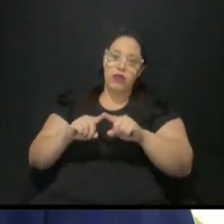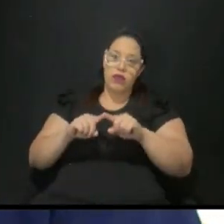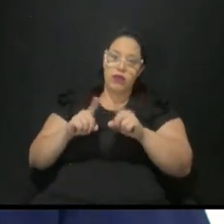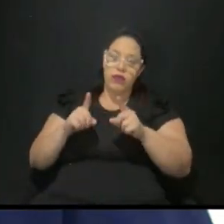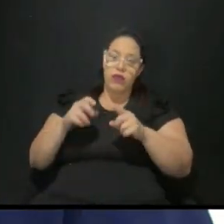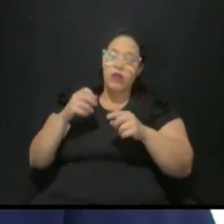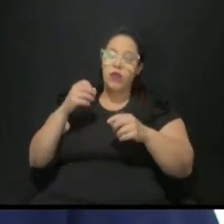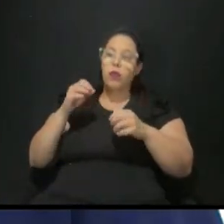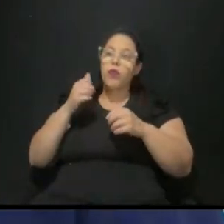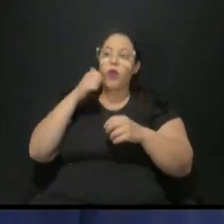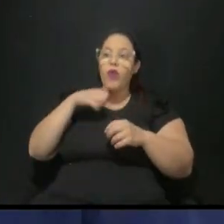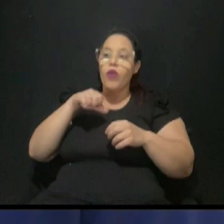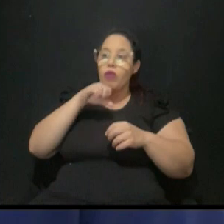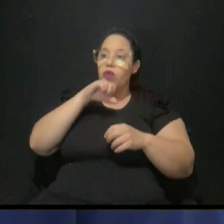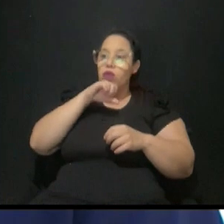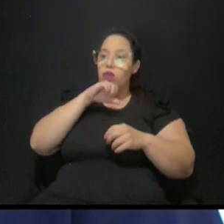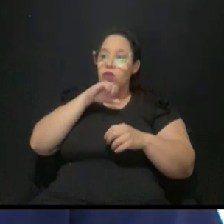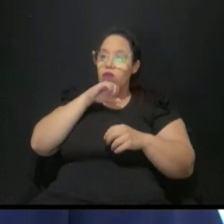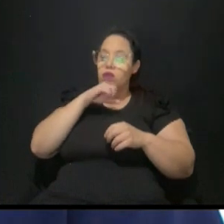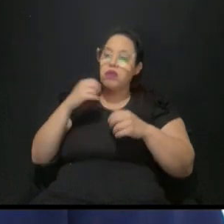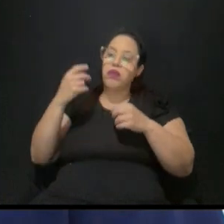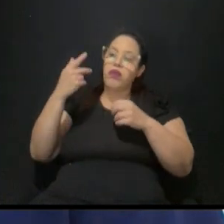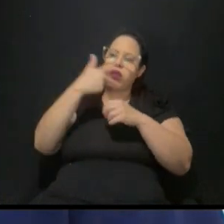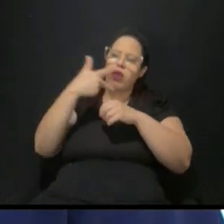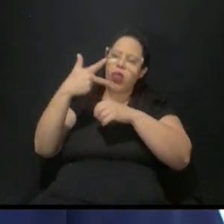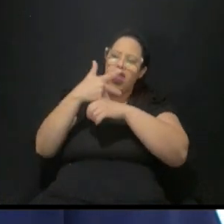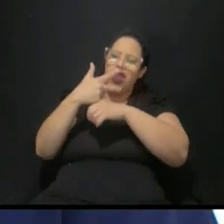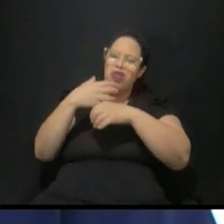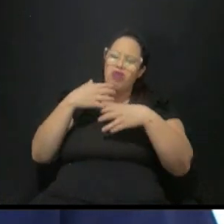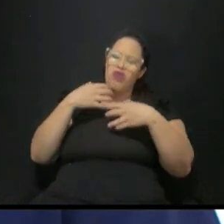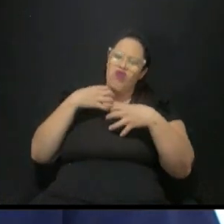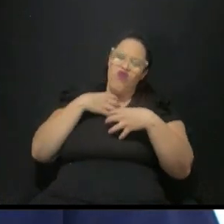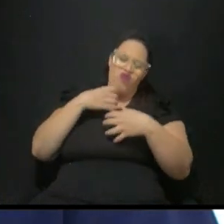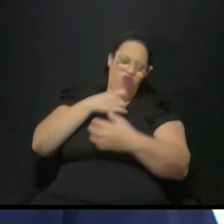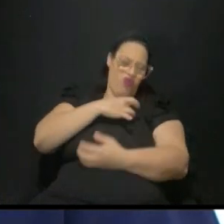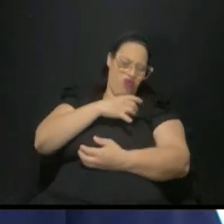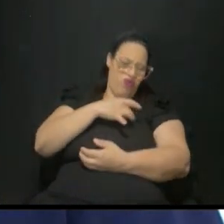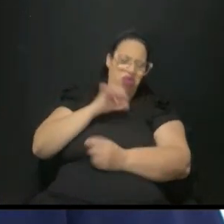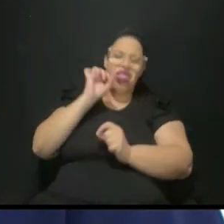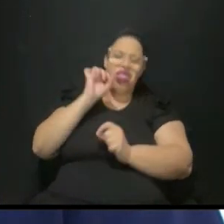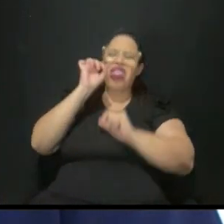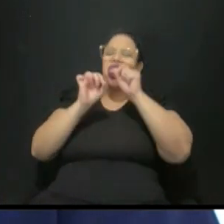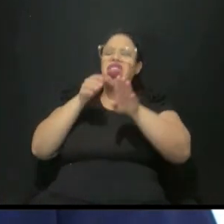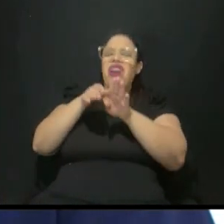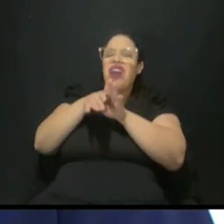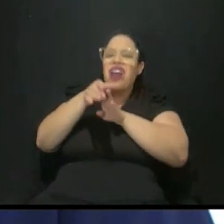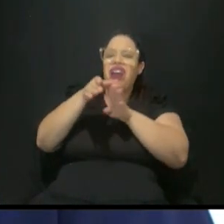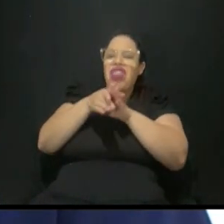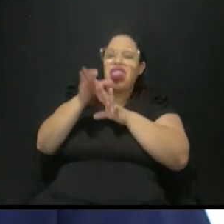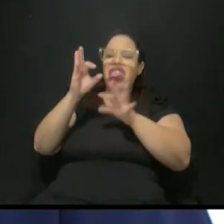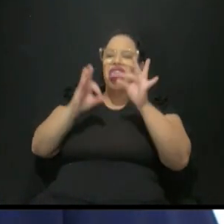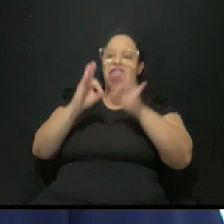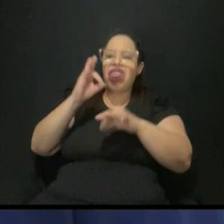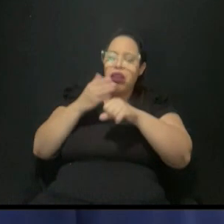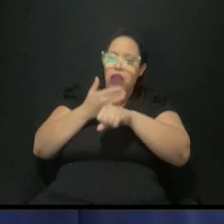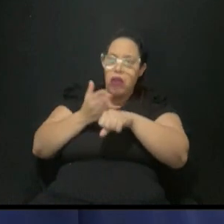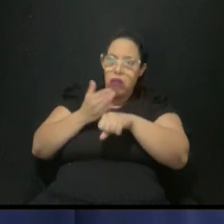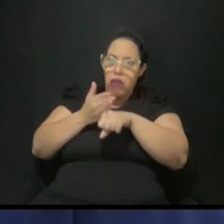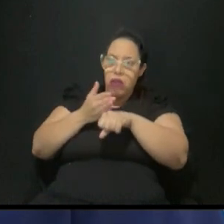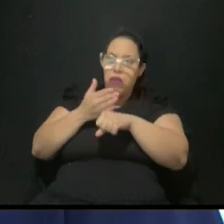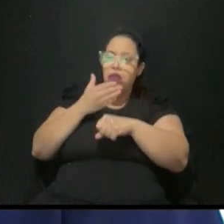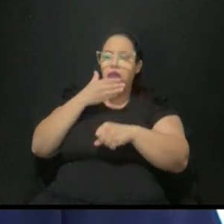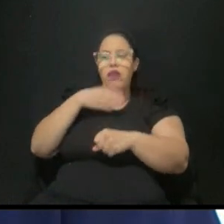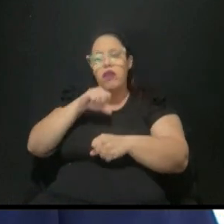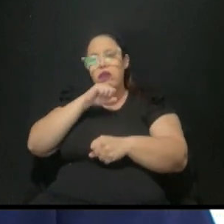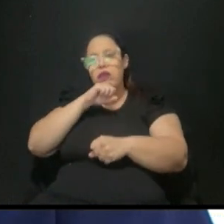uma criança em casa devem estar com receio. Qual que é o seu conselho como treinadora aí para as mães observarem as crianças e